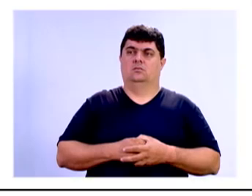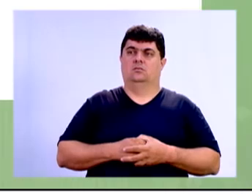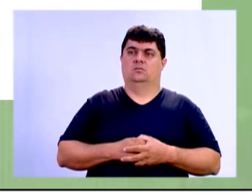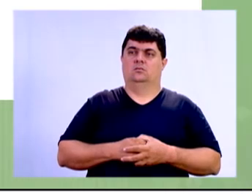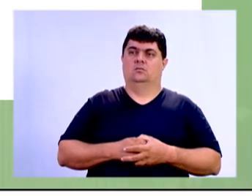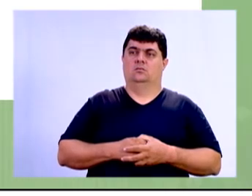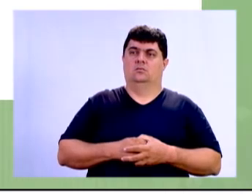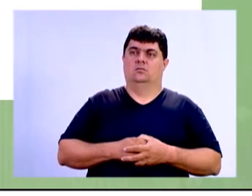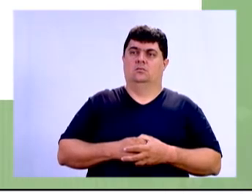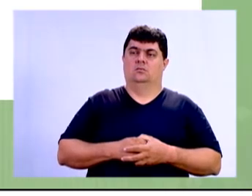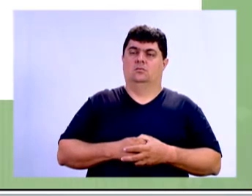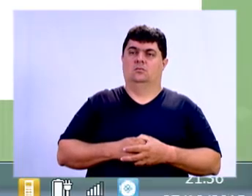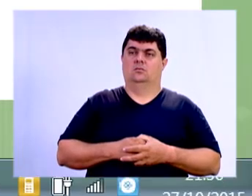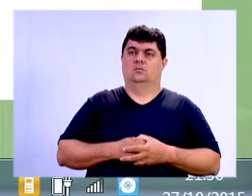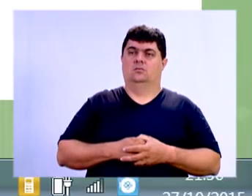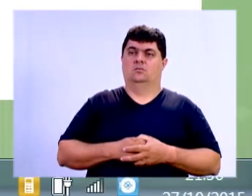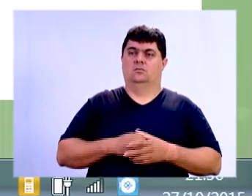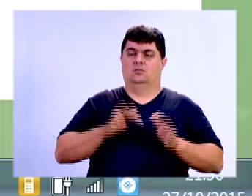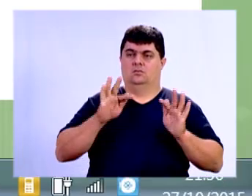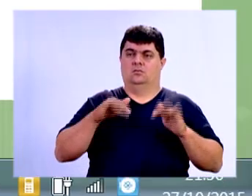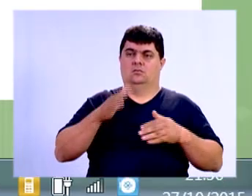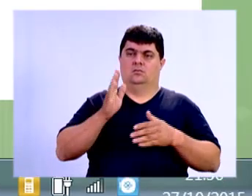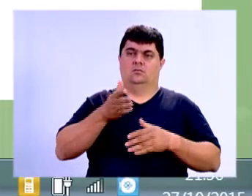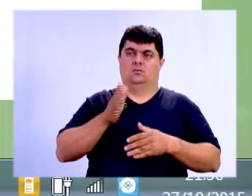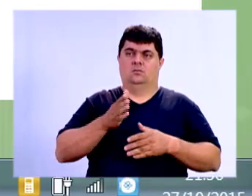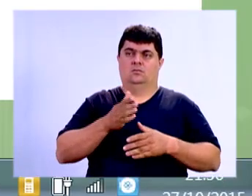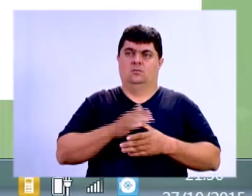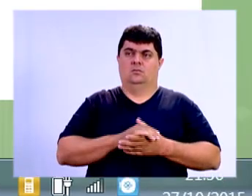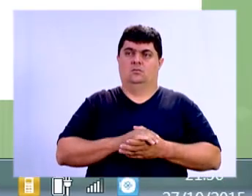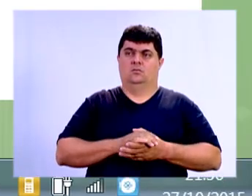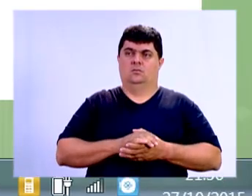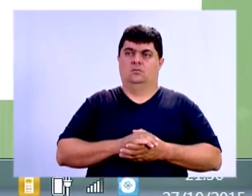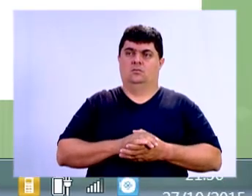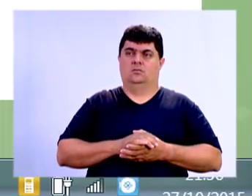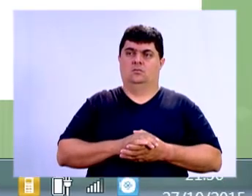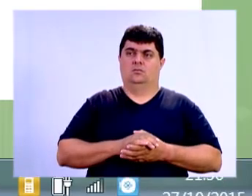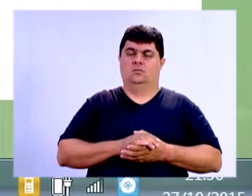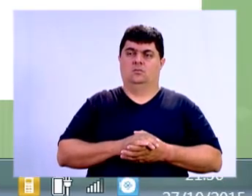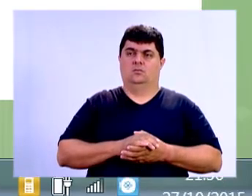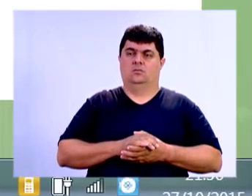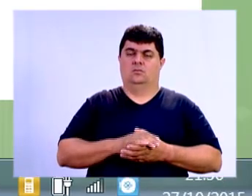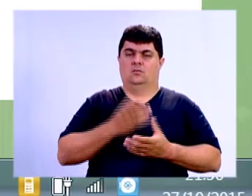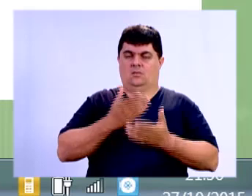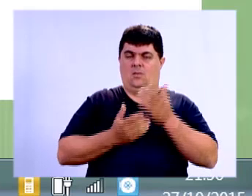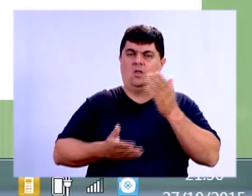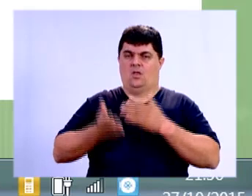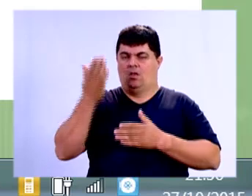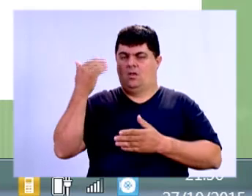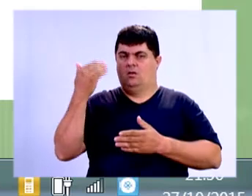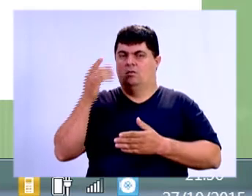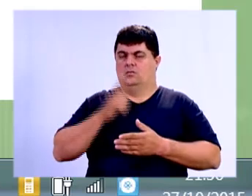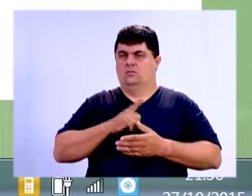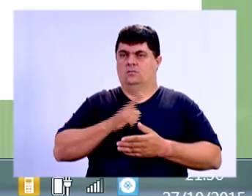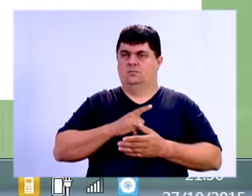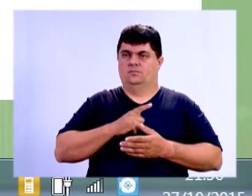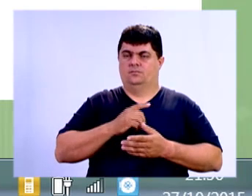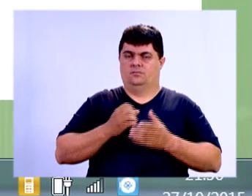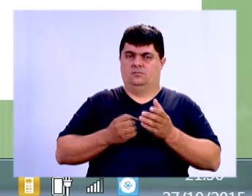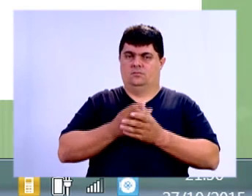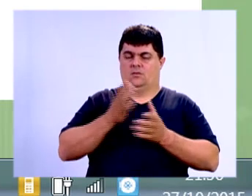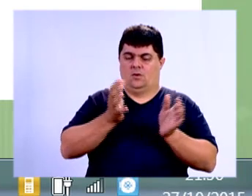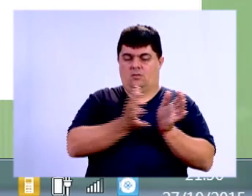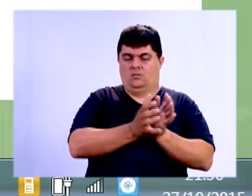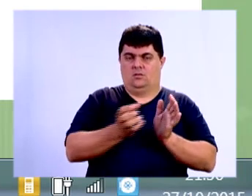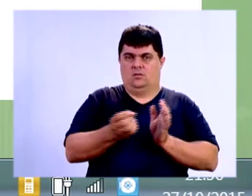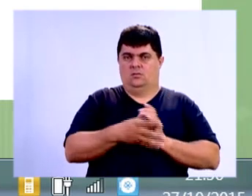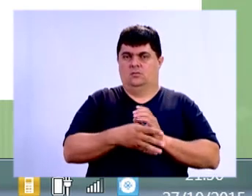No N para N, gente, só para finalizar, se lembra na aula anterior que eu criava uma outra